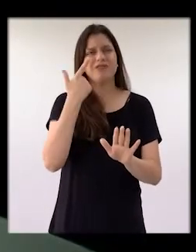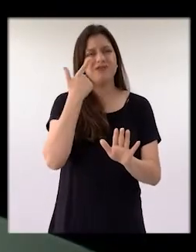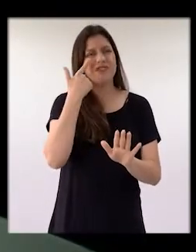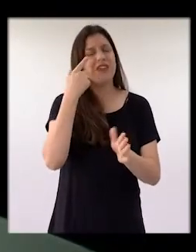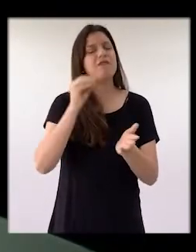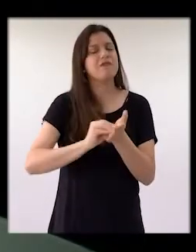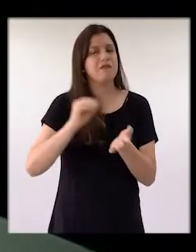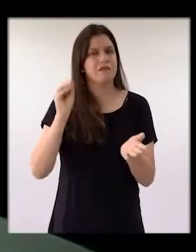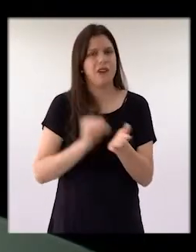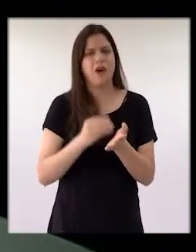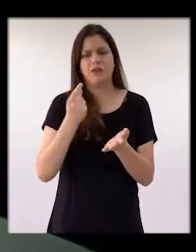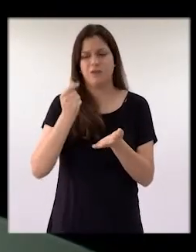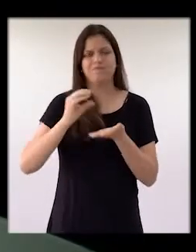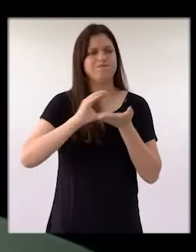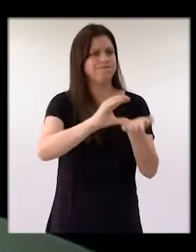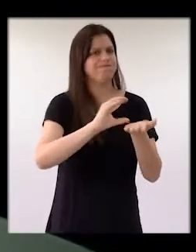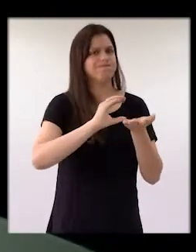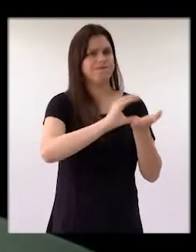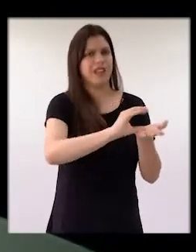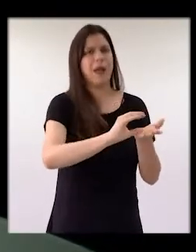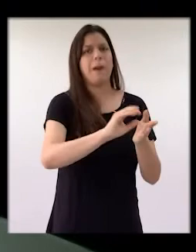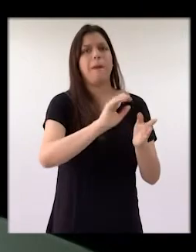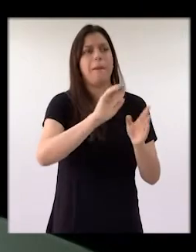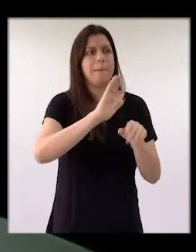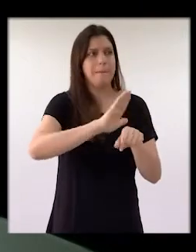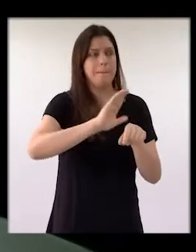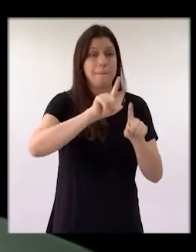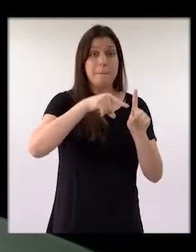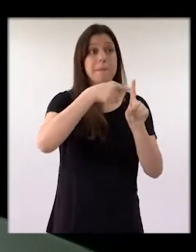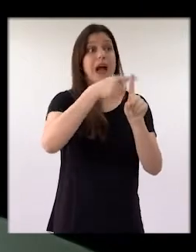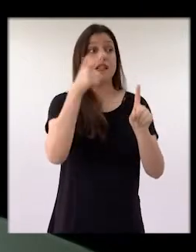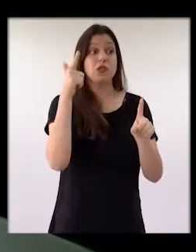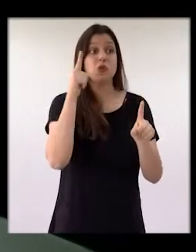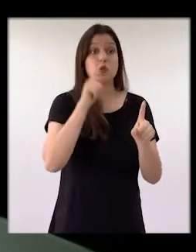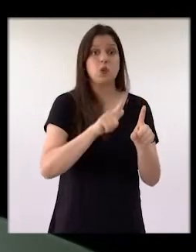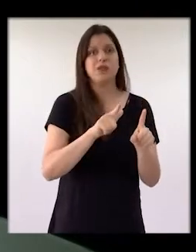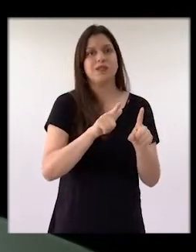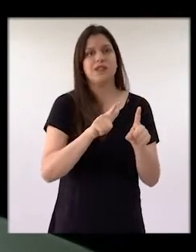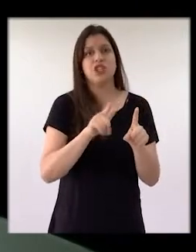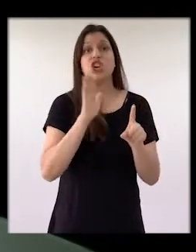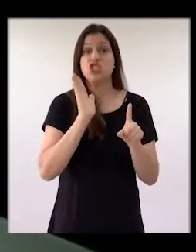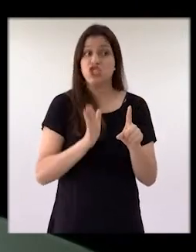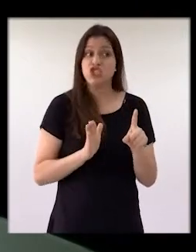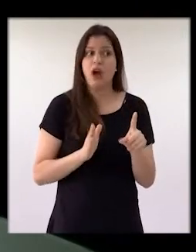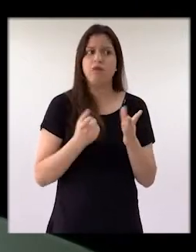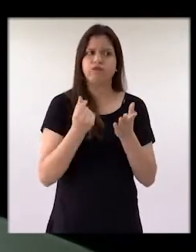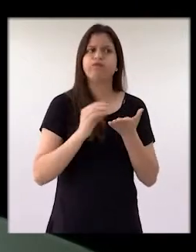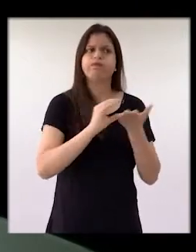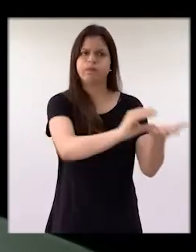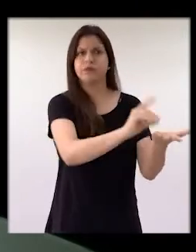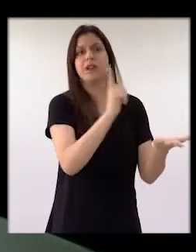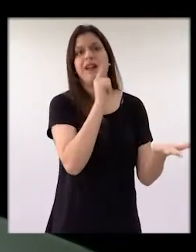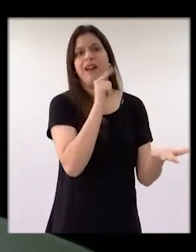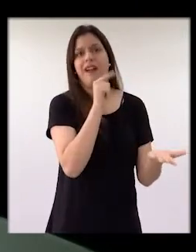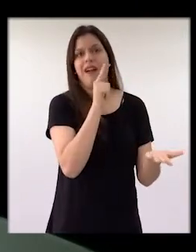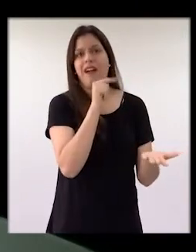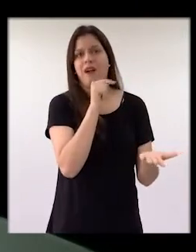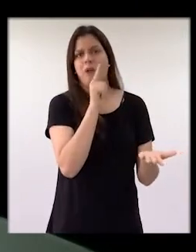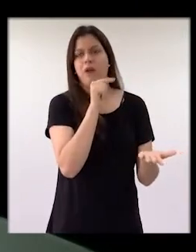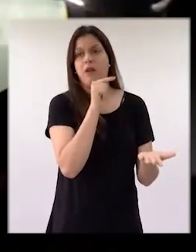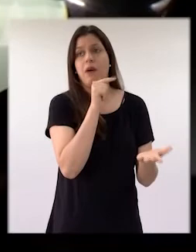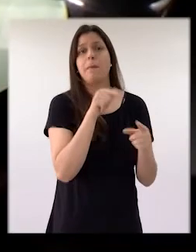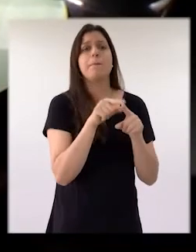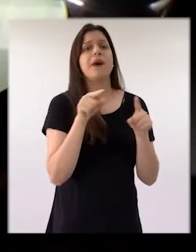verifica em ambos os sistemas que o investimento ainda é uma coisa necessária, né? Apesar de ter essa diferença né, de um de outro, mas se investiu muito em